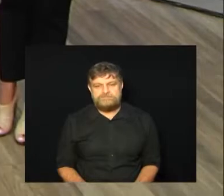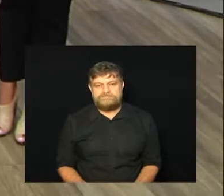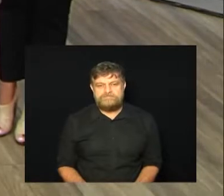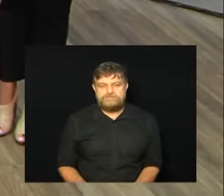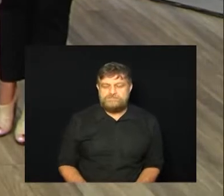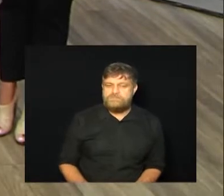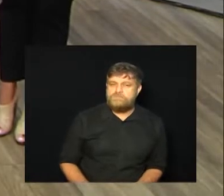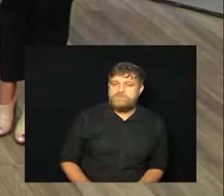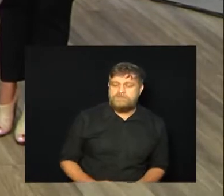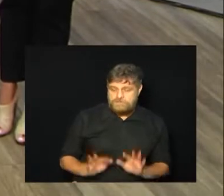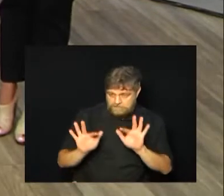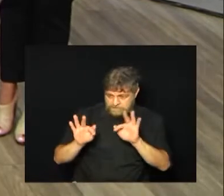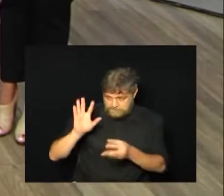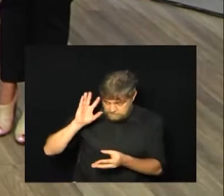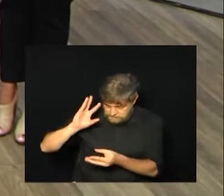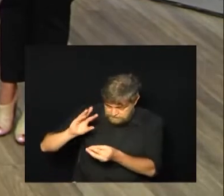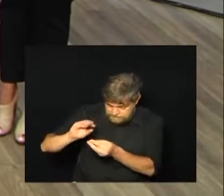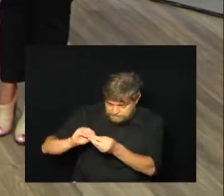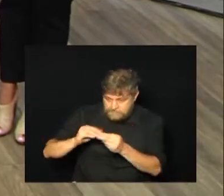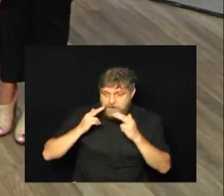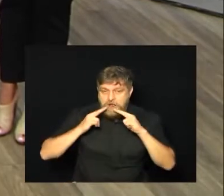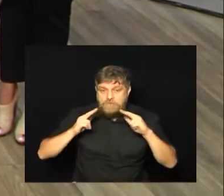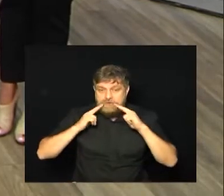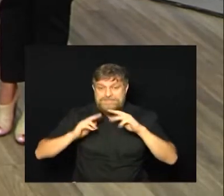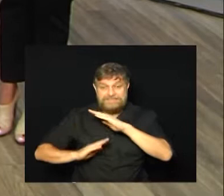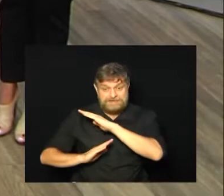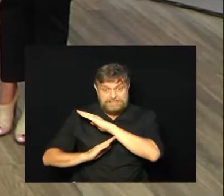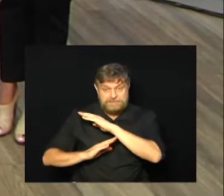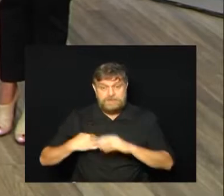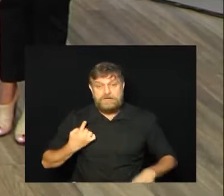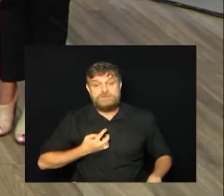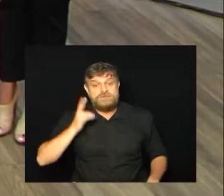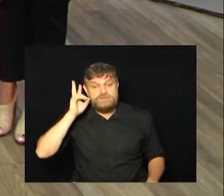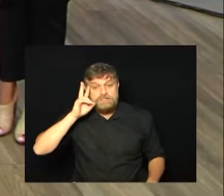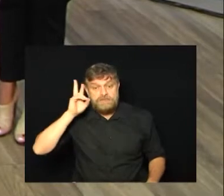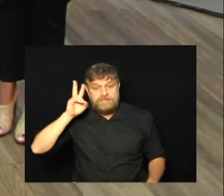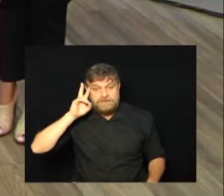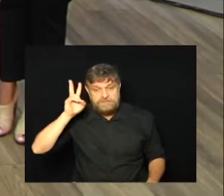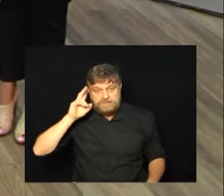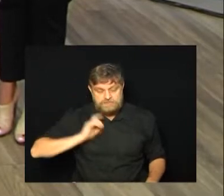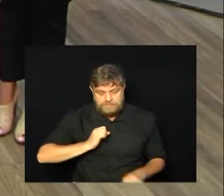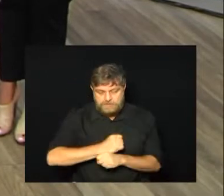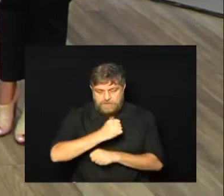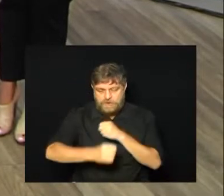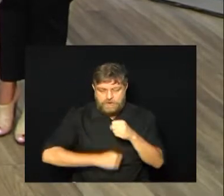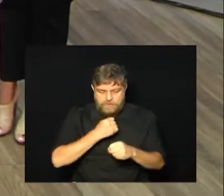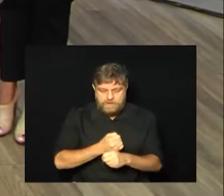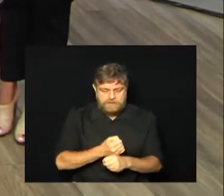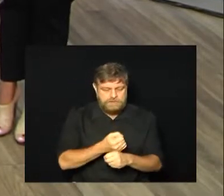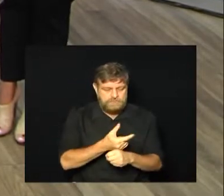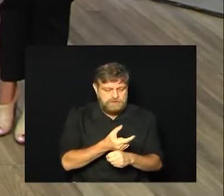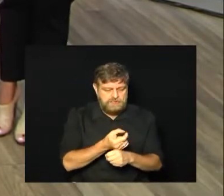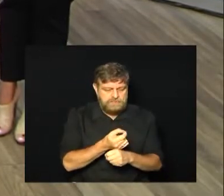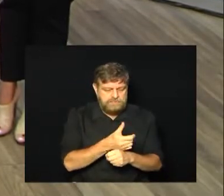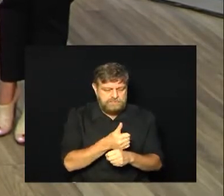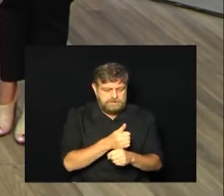E Vivi, para encerrarmos as notícias do Legislativo, a gente lembra aqui que durante todo o ano de 2021 nós tivemos